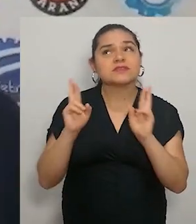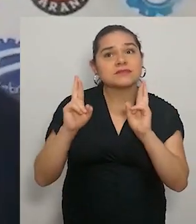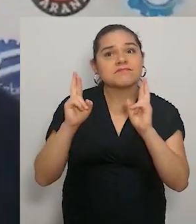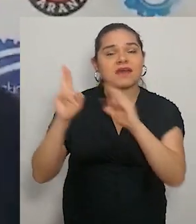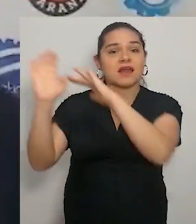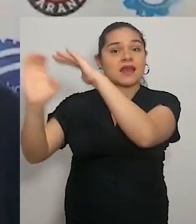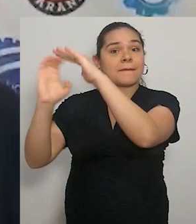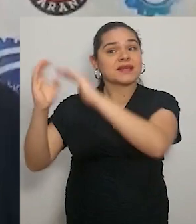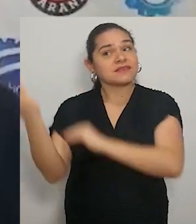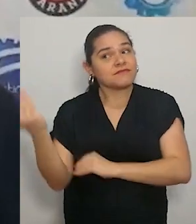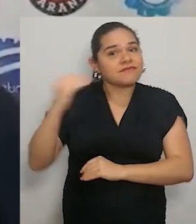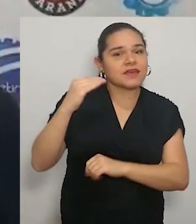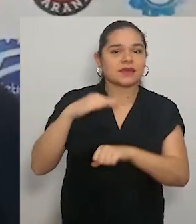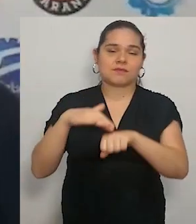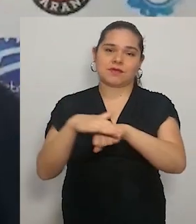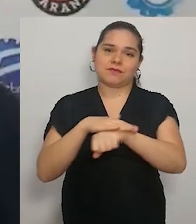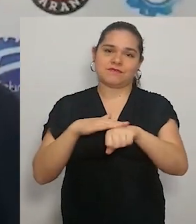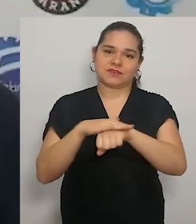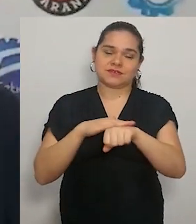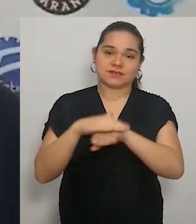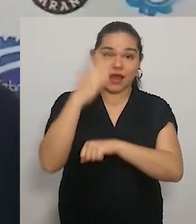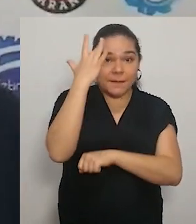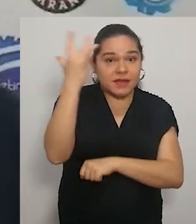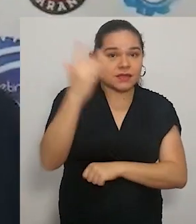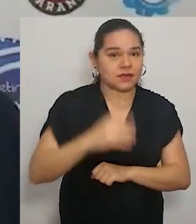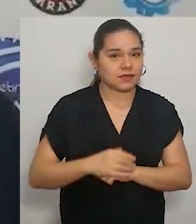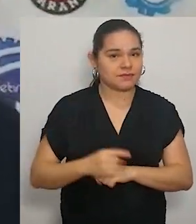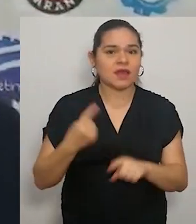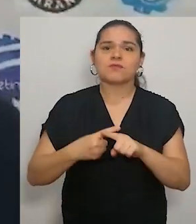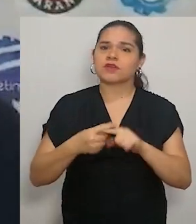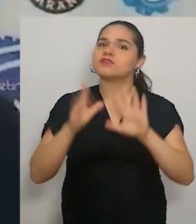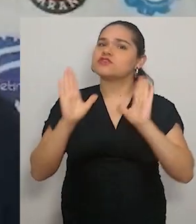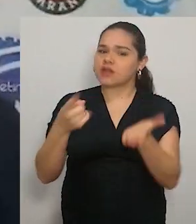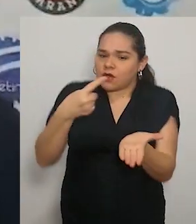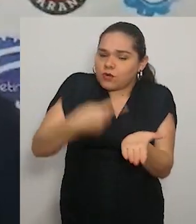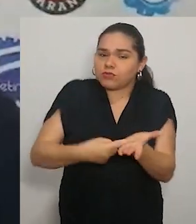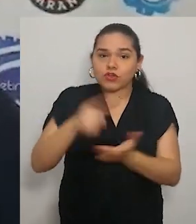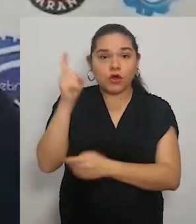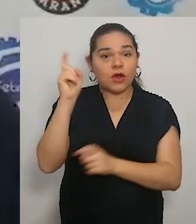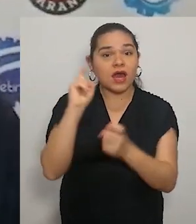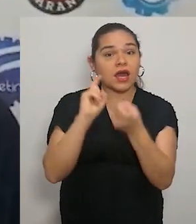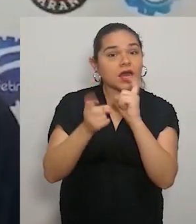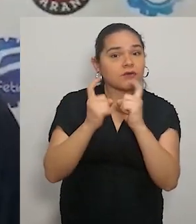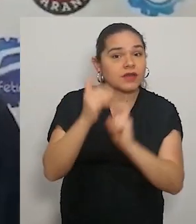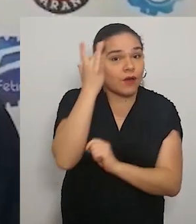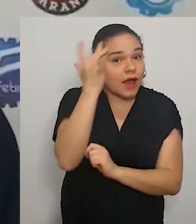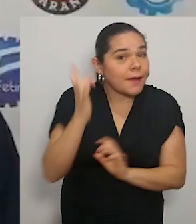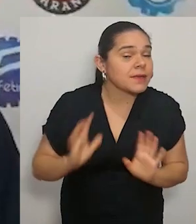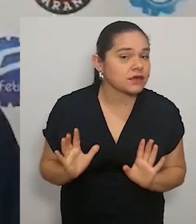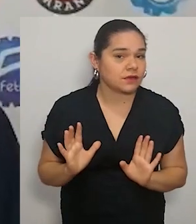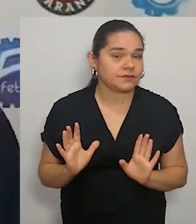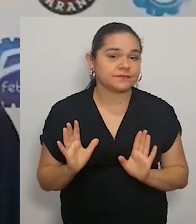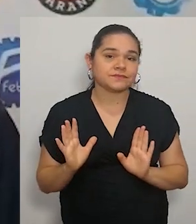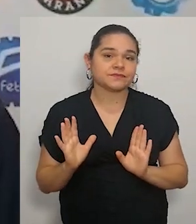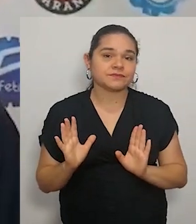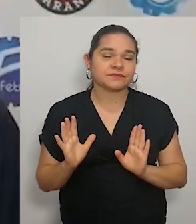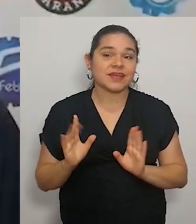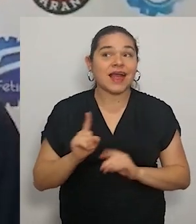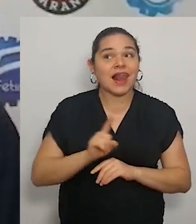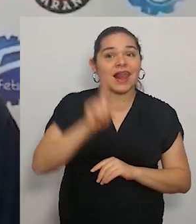venha para a discussão conosco a partir de amanhã temos uma reunião marcada lá na